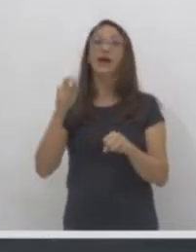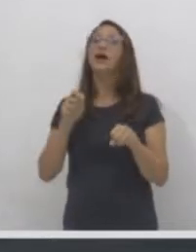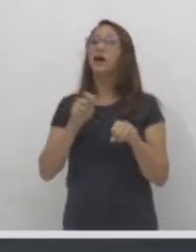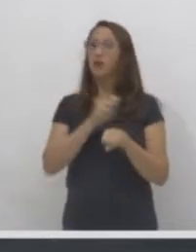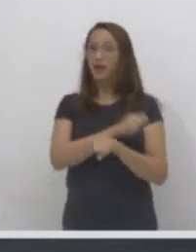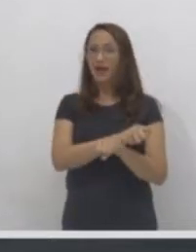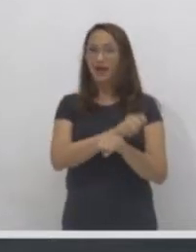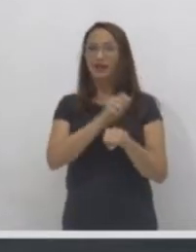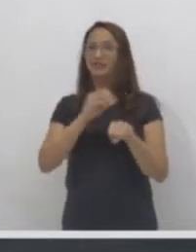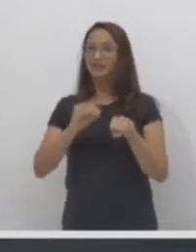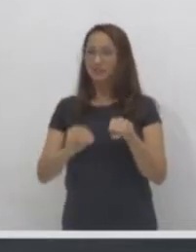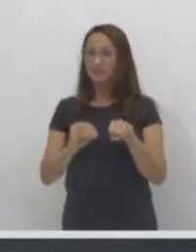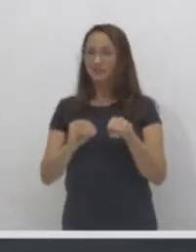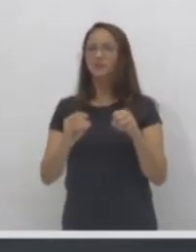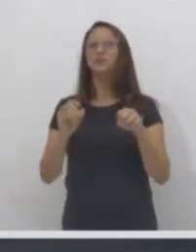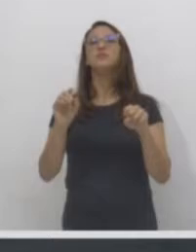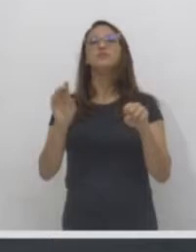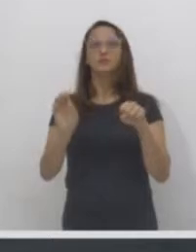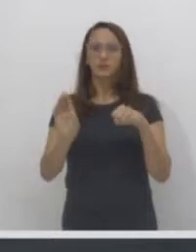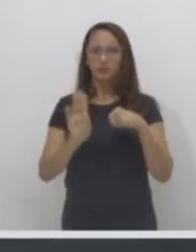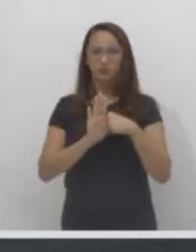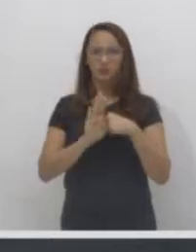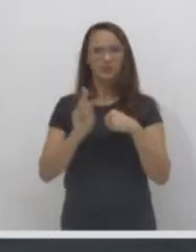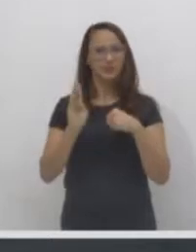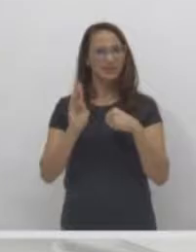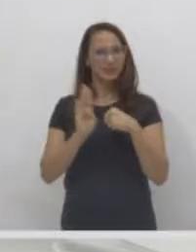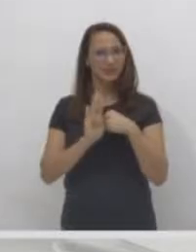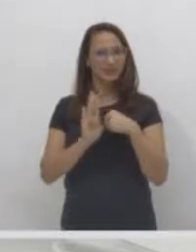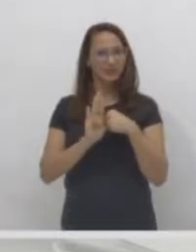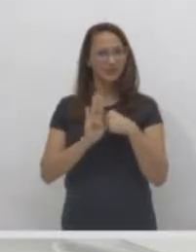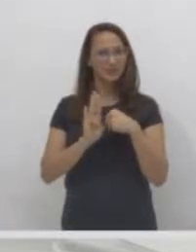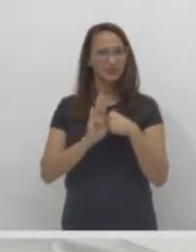substantivo e adjetivo. Vem comigo no slide.